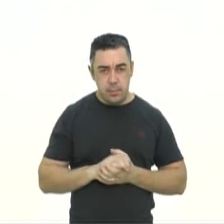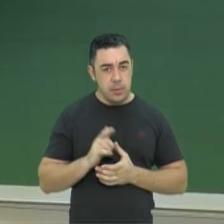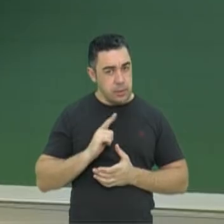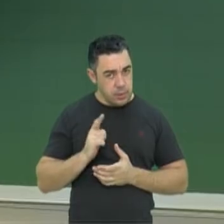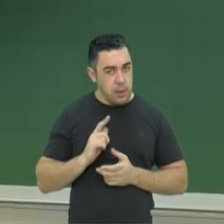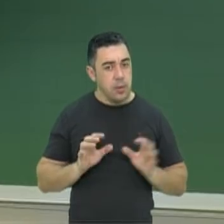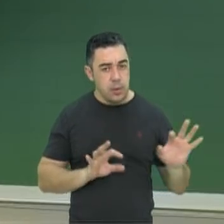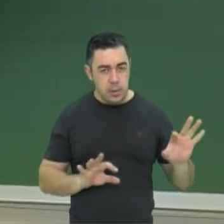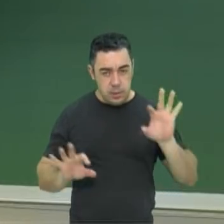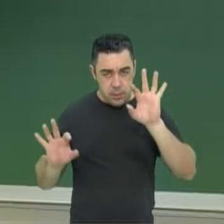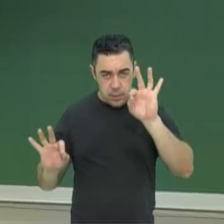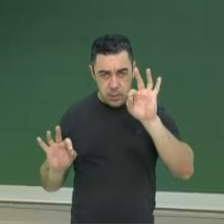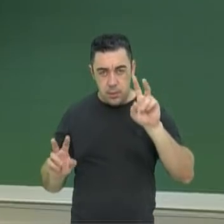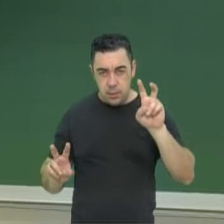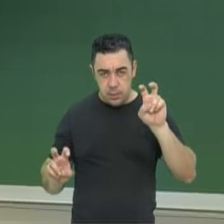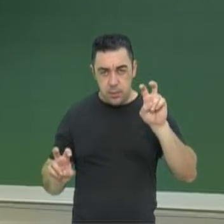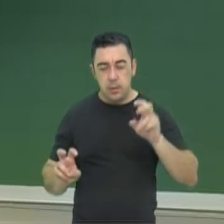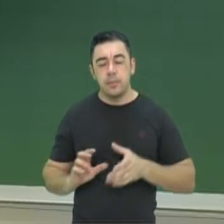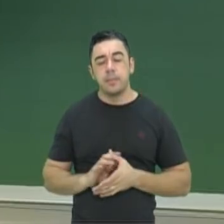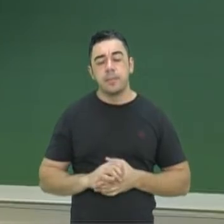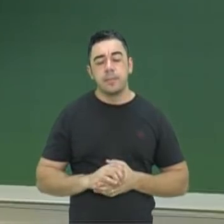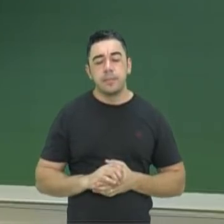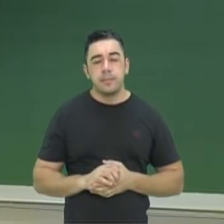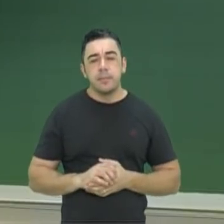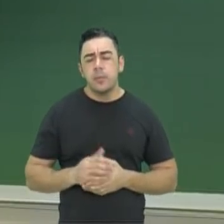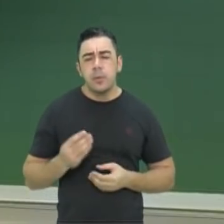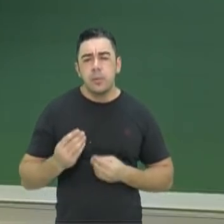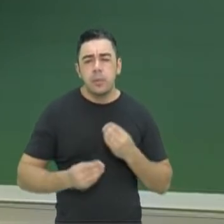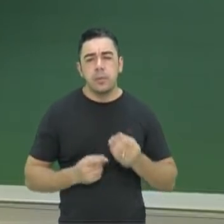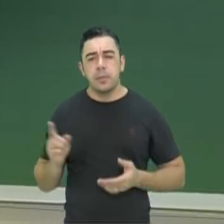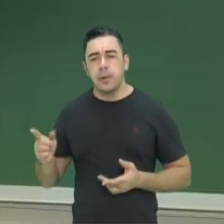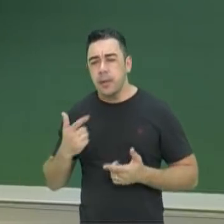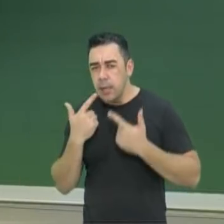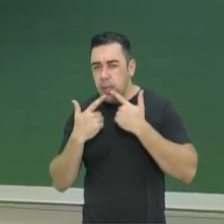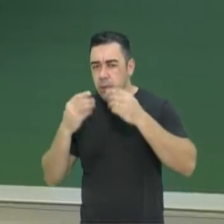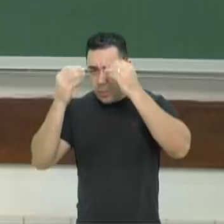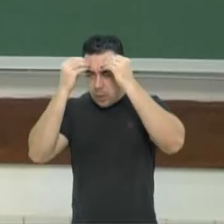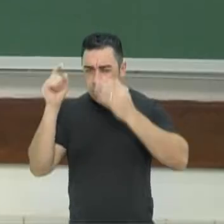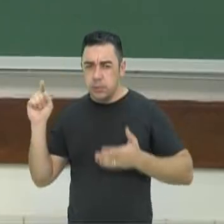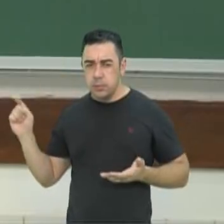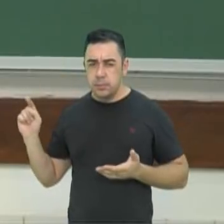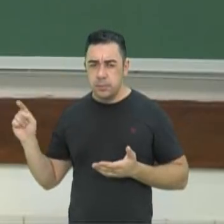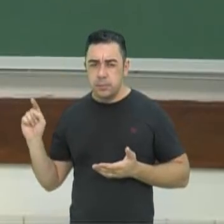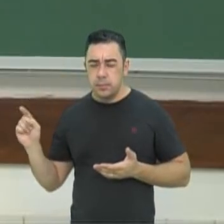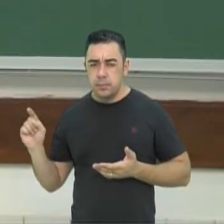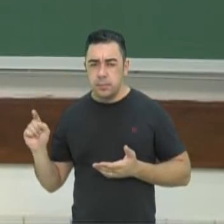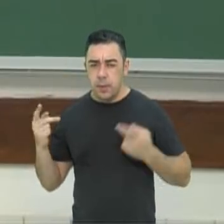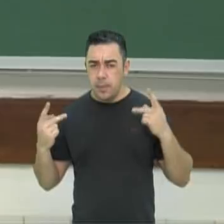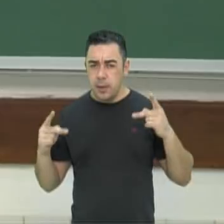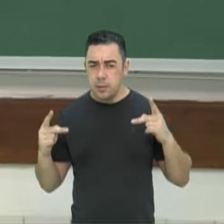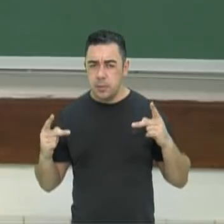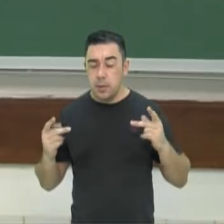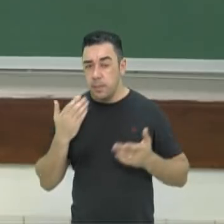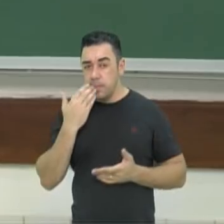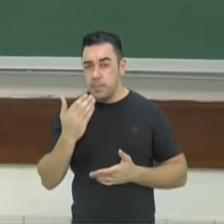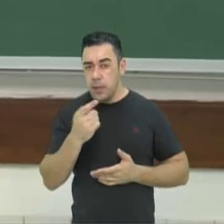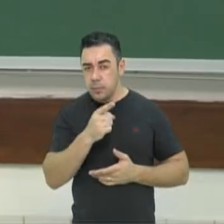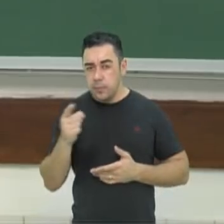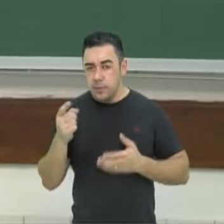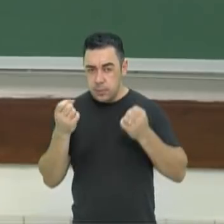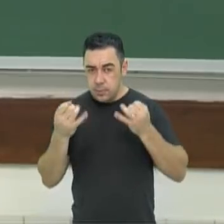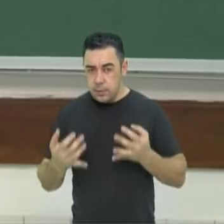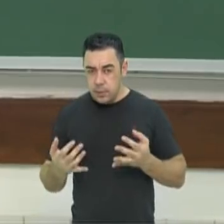um trecho, nós temos mais um trechinho. E como que a linguagem tem que ser ali nos sermões? E vou pedir para você